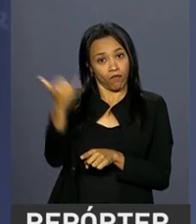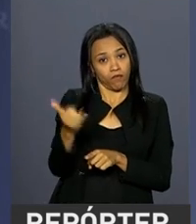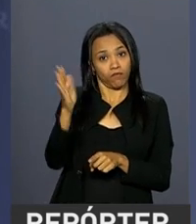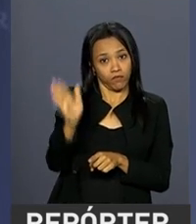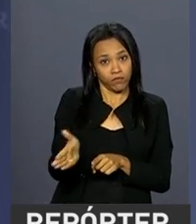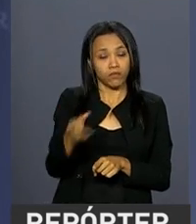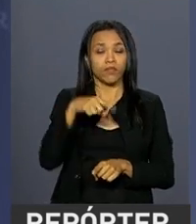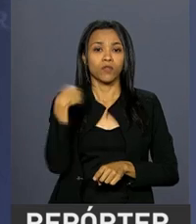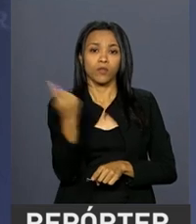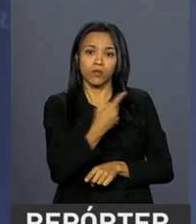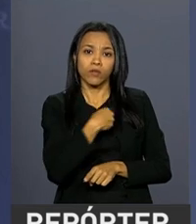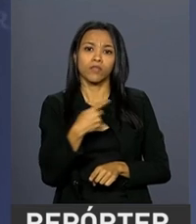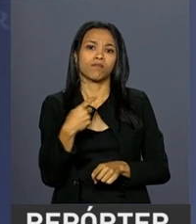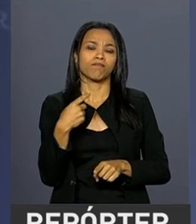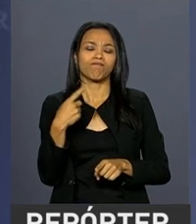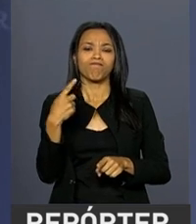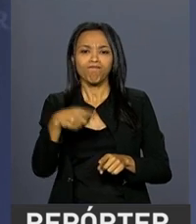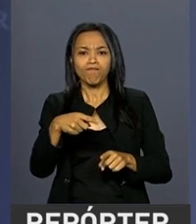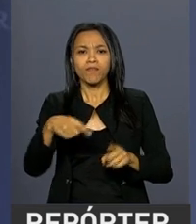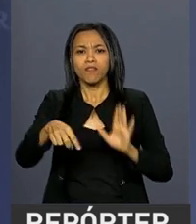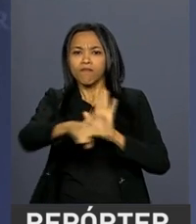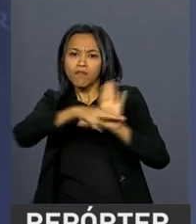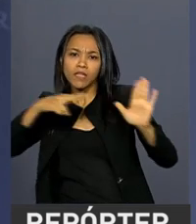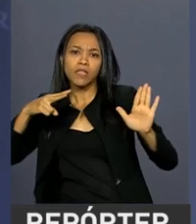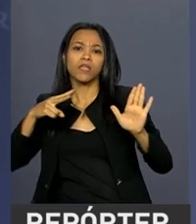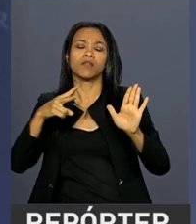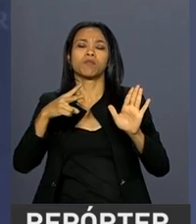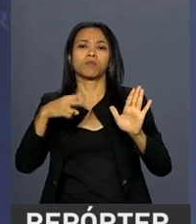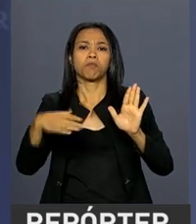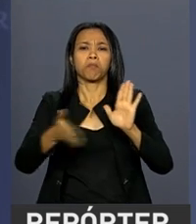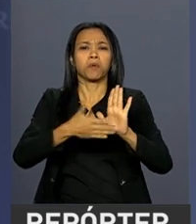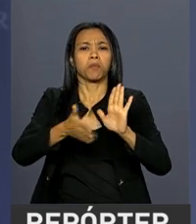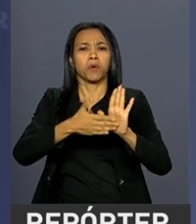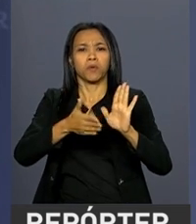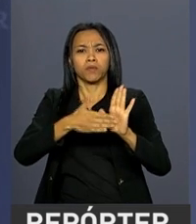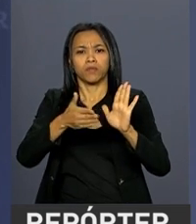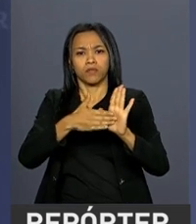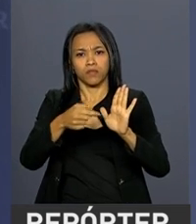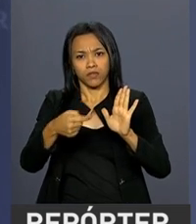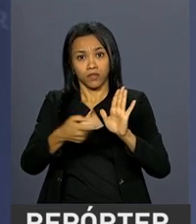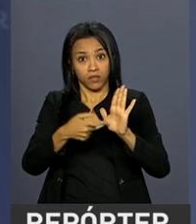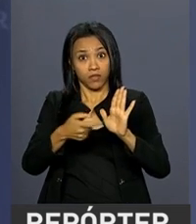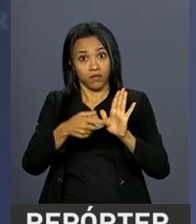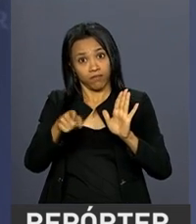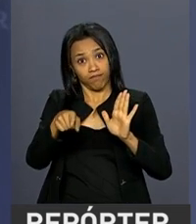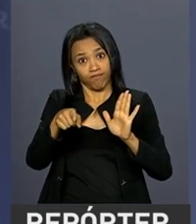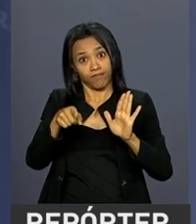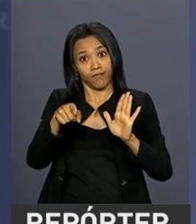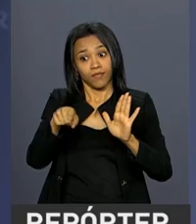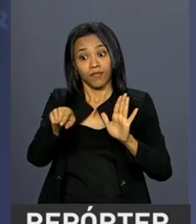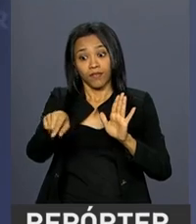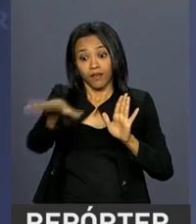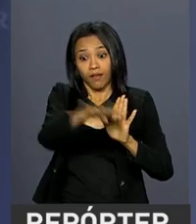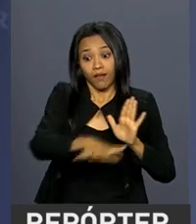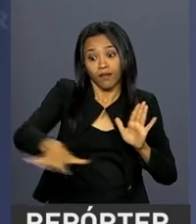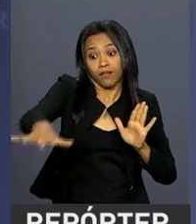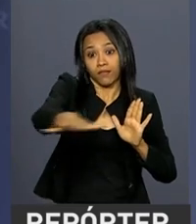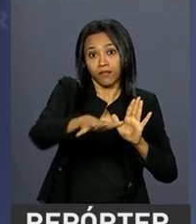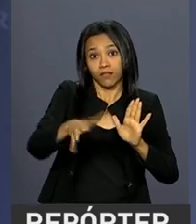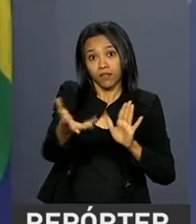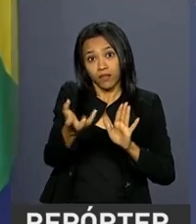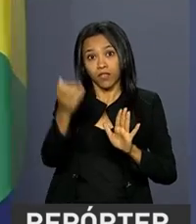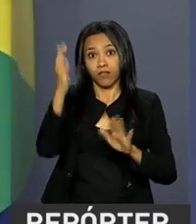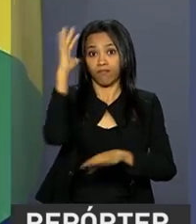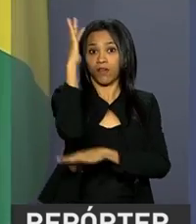eh amos medidas que ampliavam enormemente áreas propícias digamos assim para o